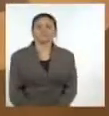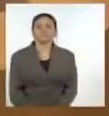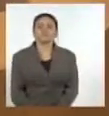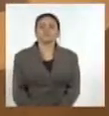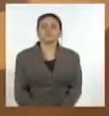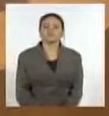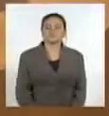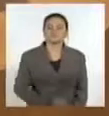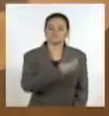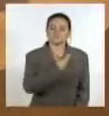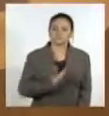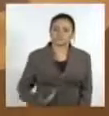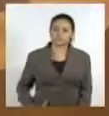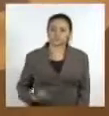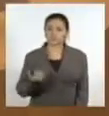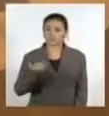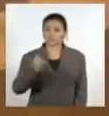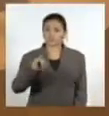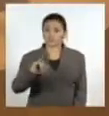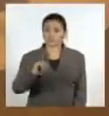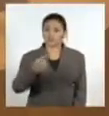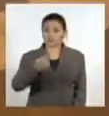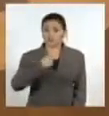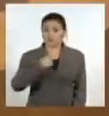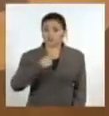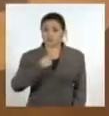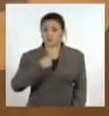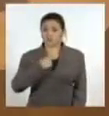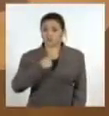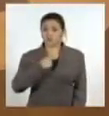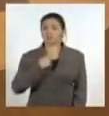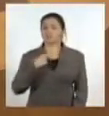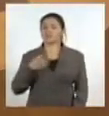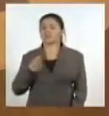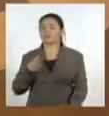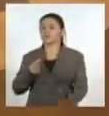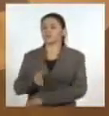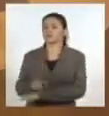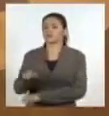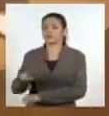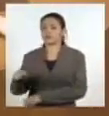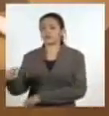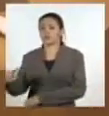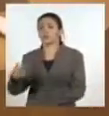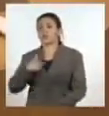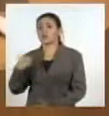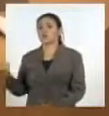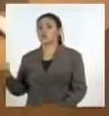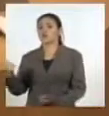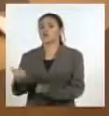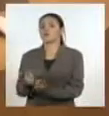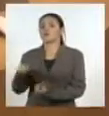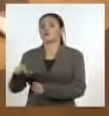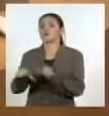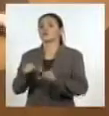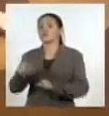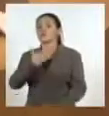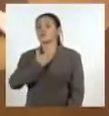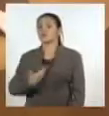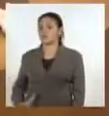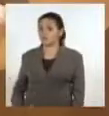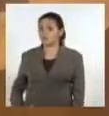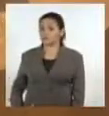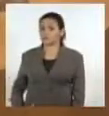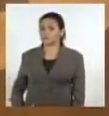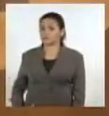governador, se eu pegar esta carta e for ao gabinete ali do lado, a partir desse momento serei governador do Estado.